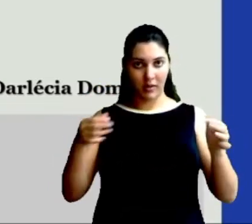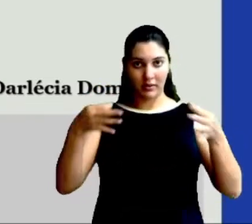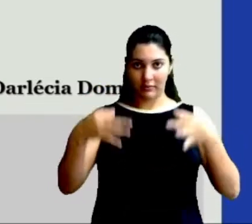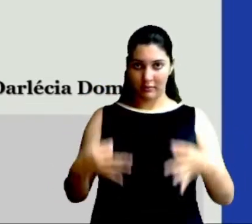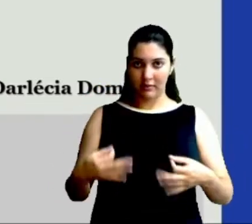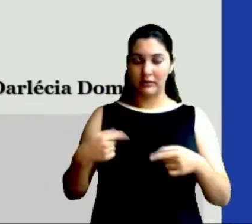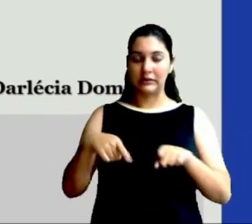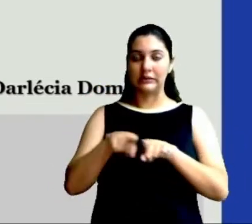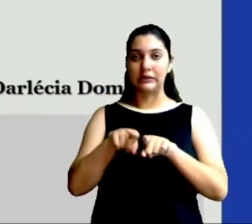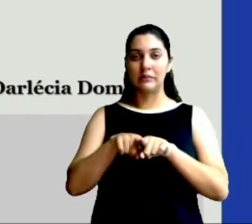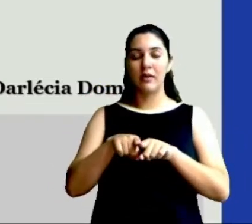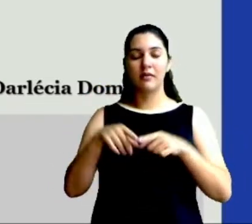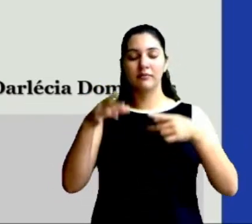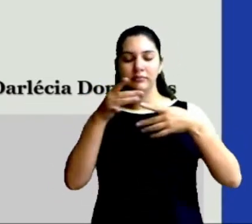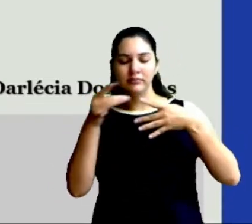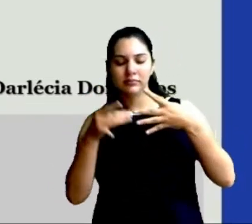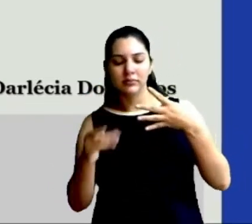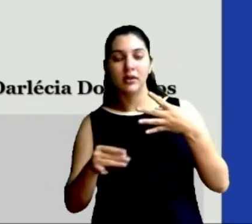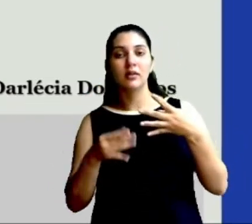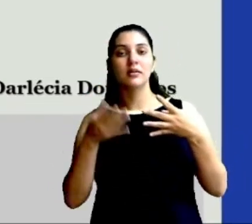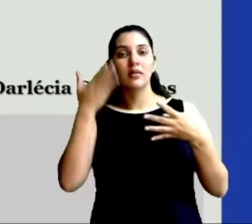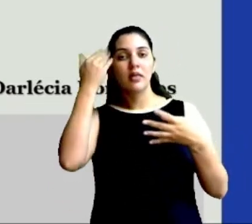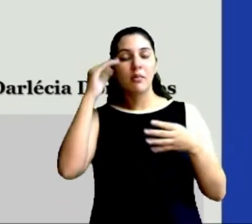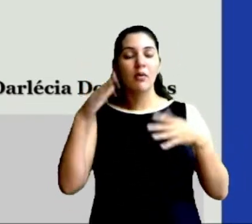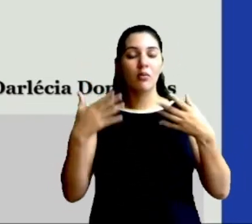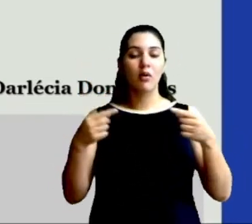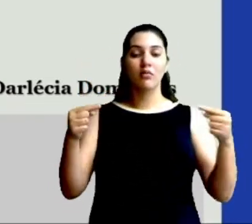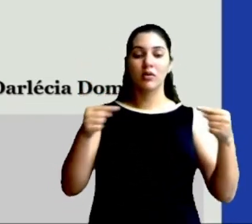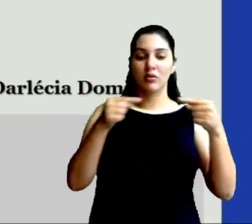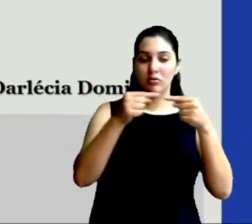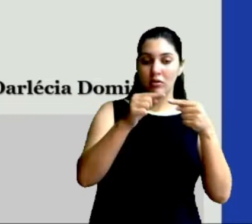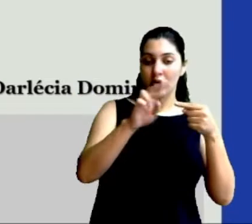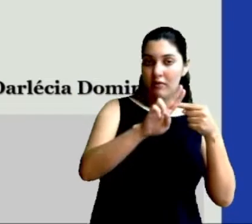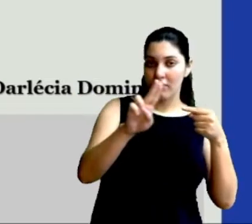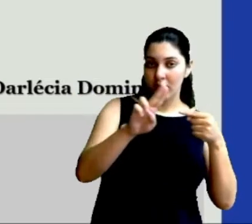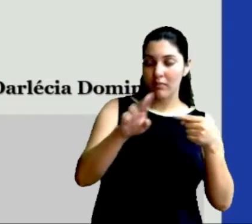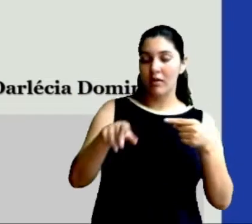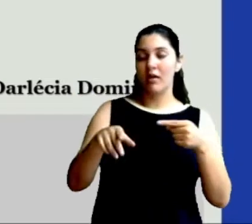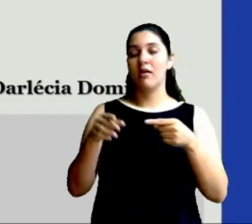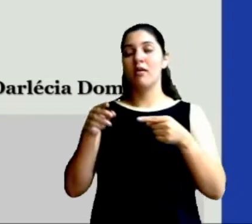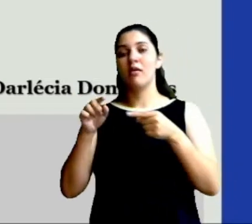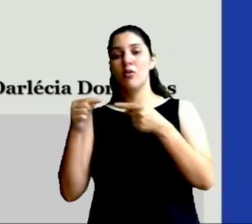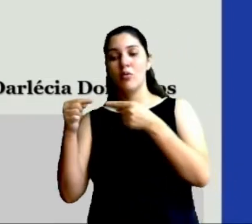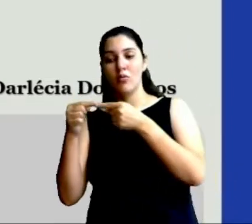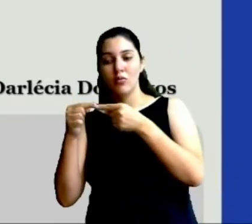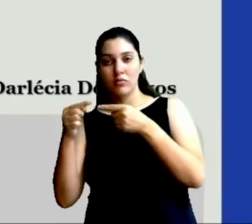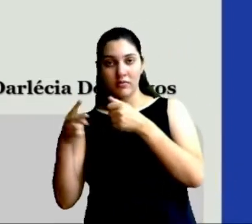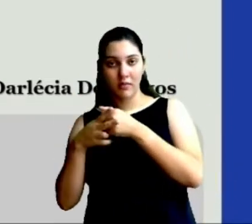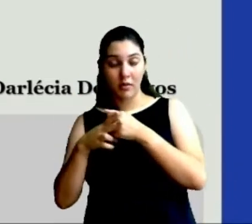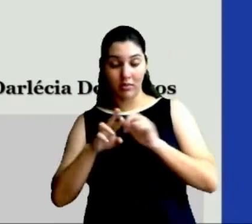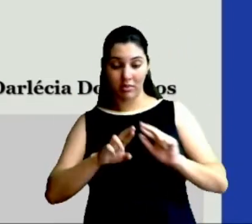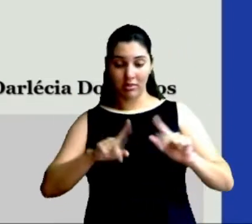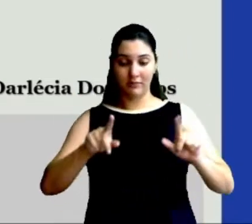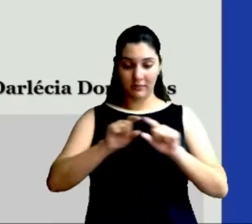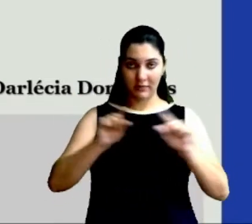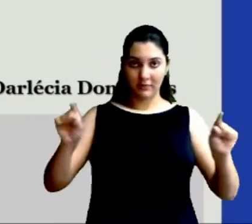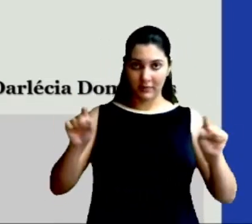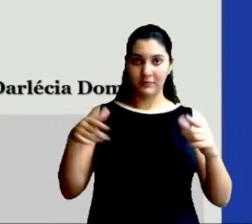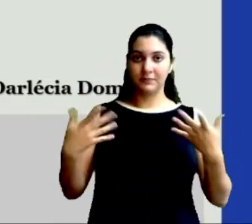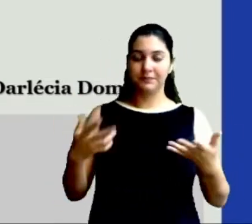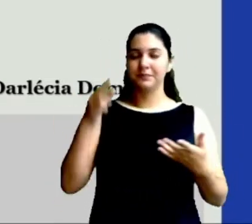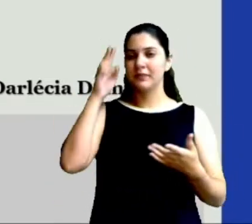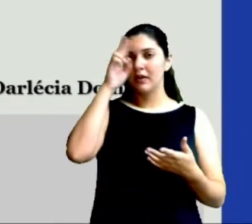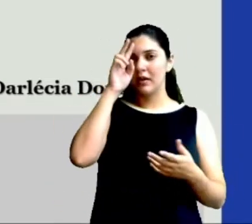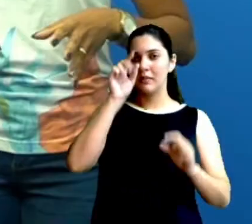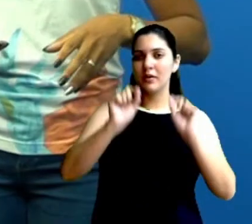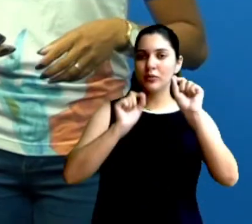e também distinguir a concordância verbal da concordância nominal em diferentes frases. Gente,